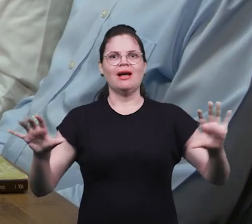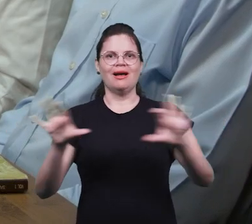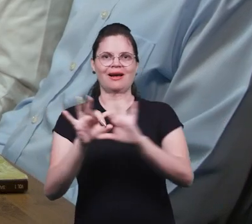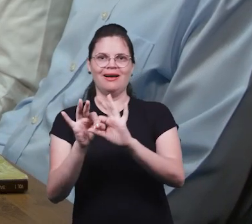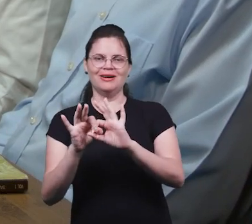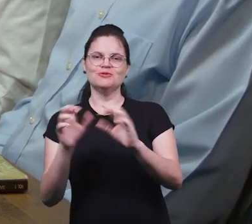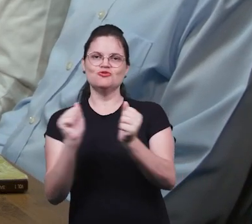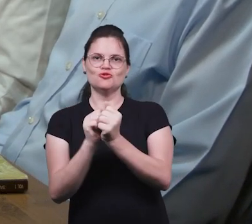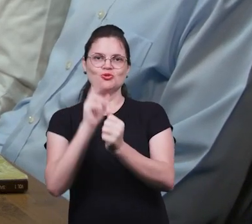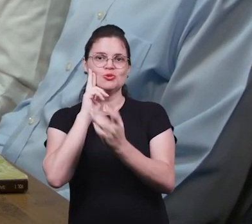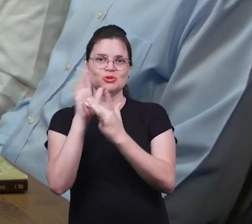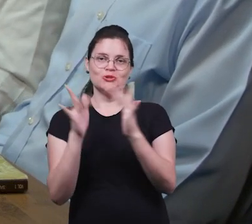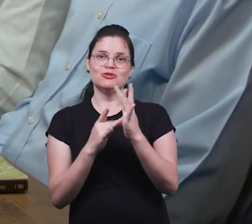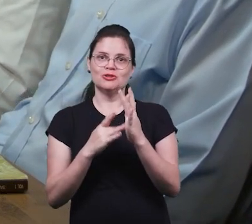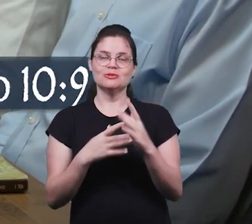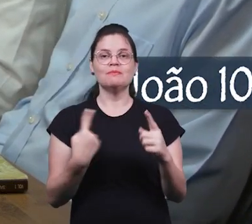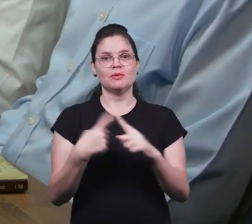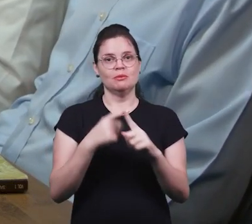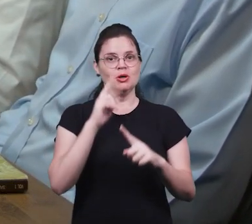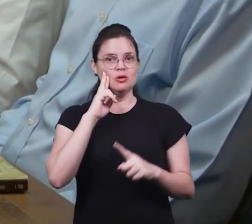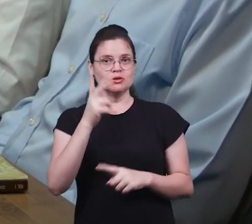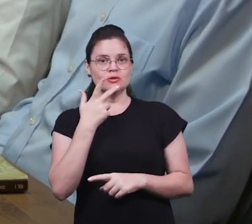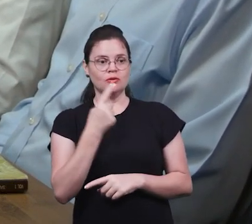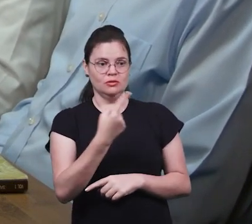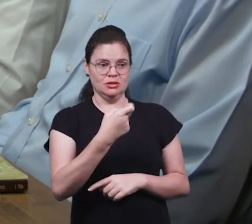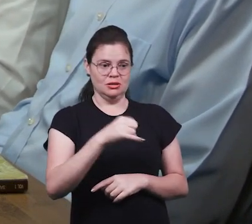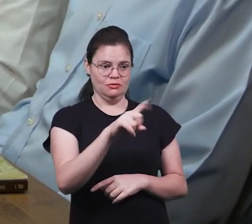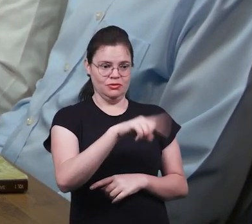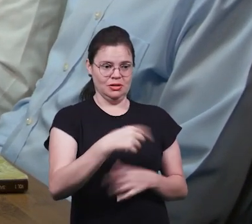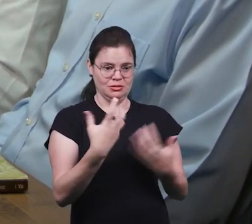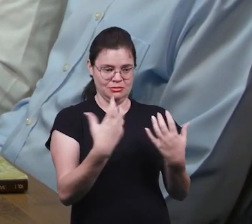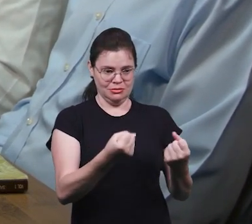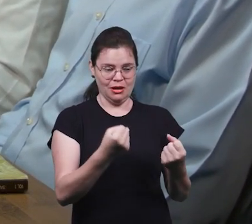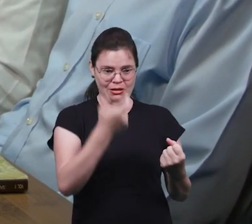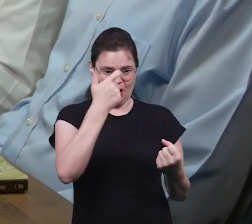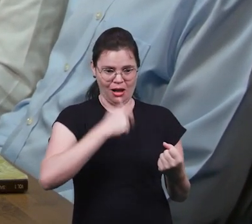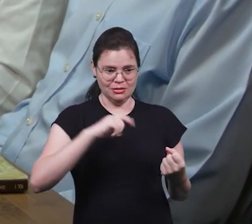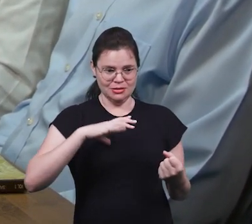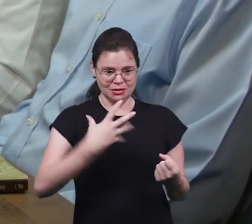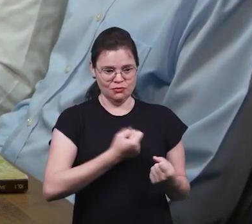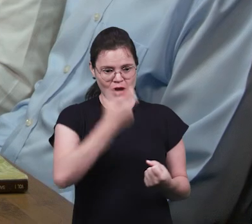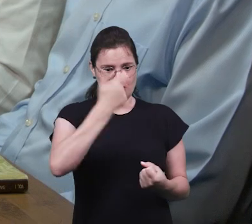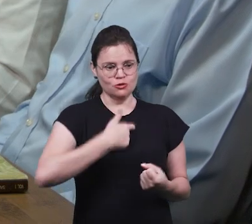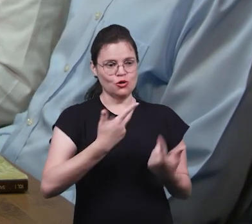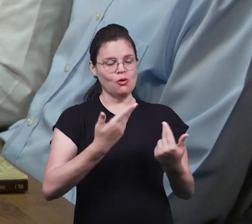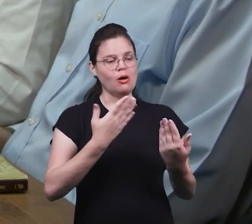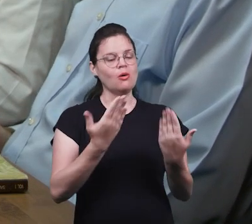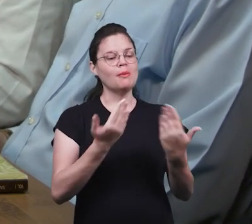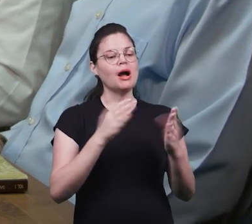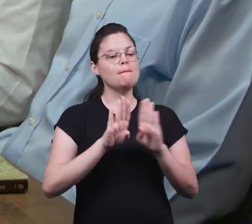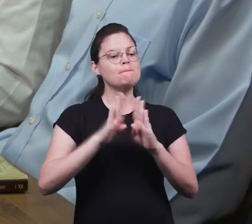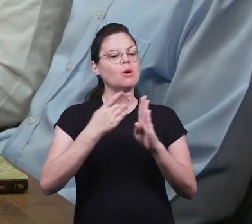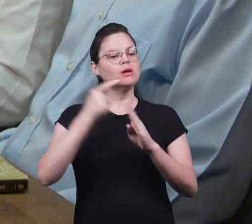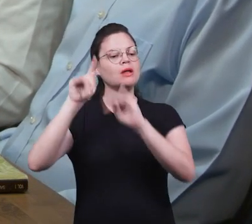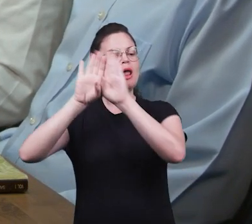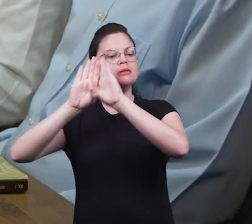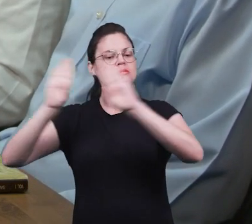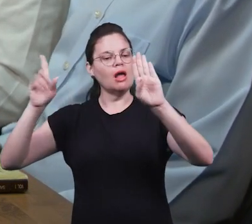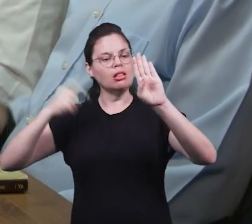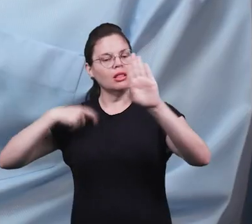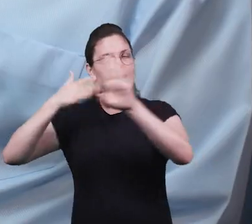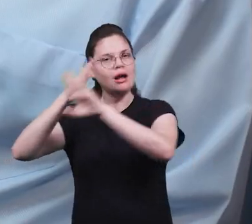para o homem nos dias de Noé. Jesus fala isso, né? E a janela no alto, como o Diniz